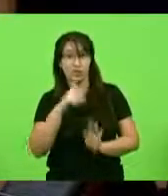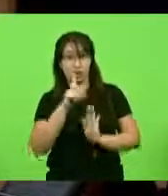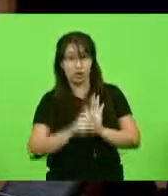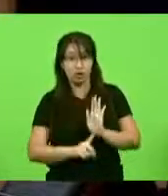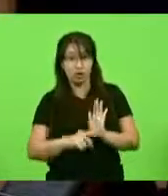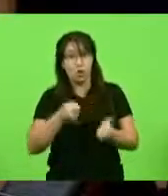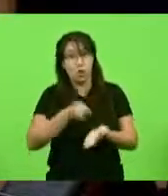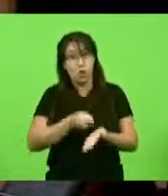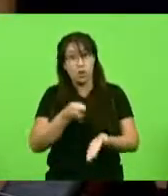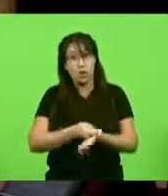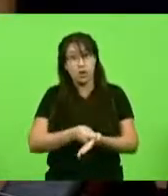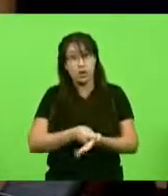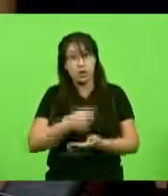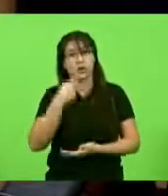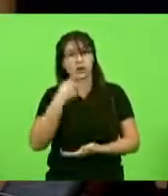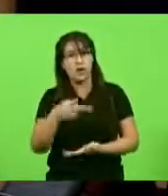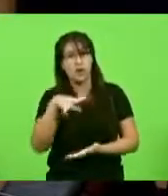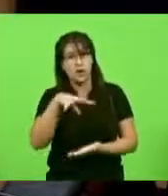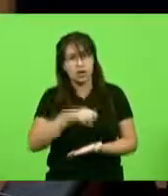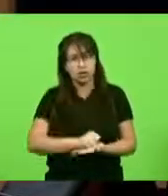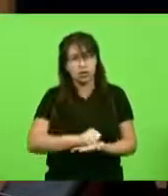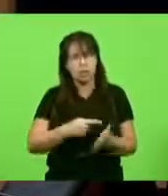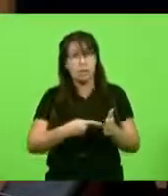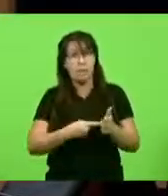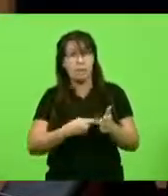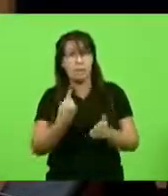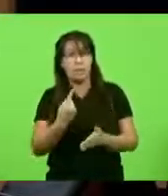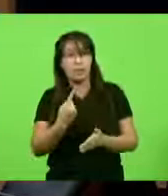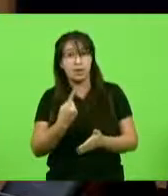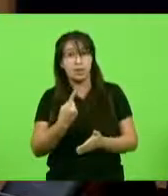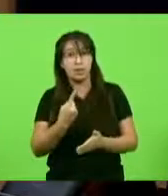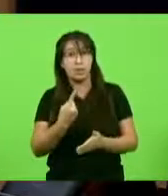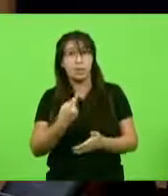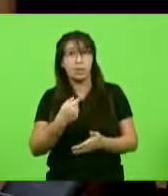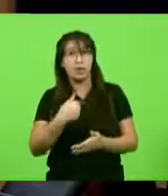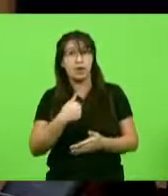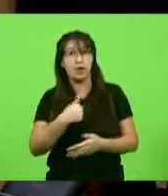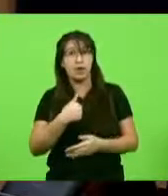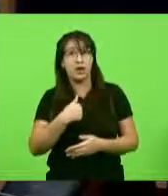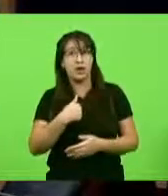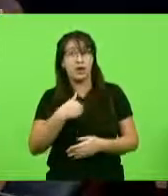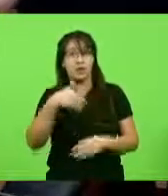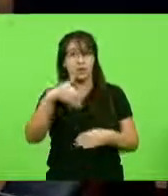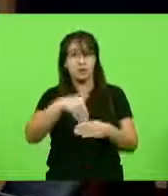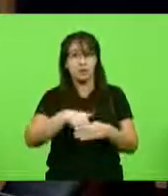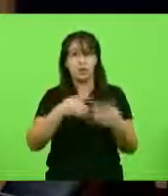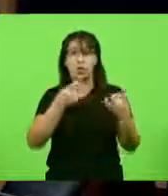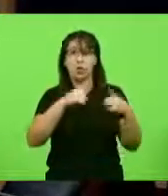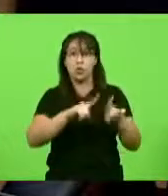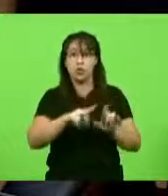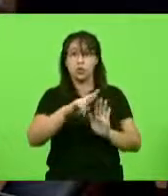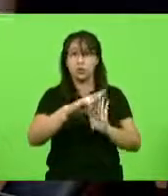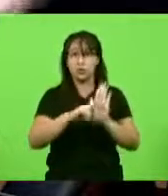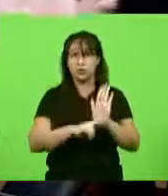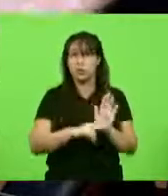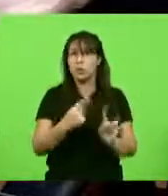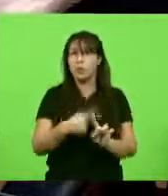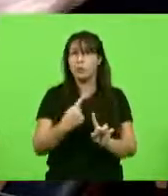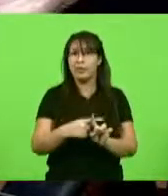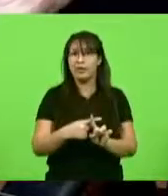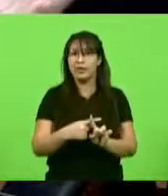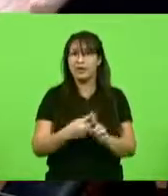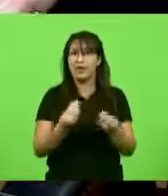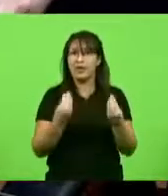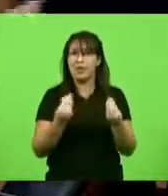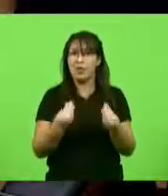obrigado a fazer alguns registros. Primeiro, que bom que eu votei contra o nosso regimento interno, porque é um absurdo esse projeto passar só na